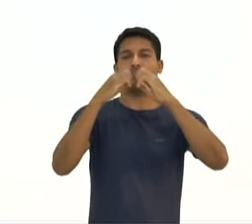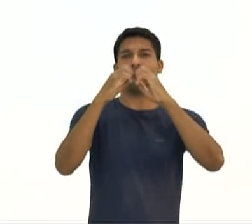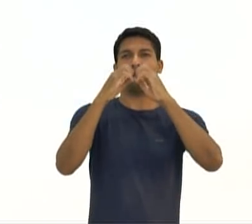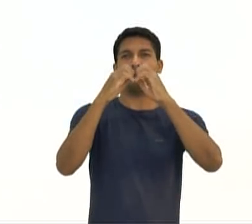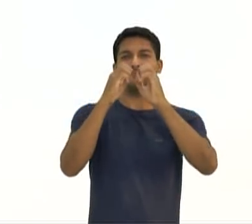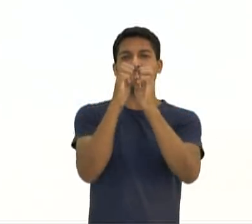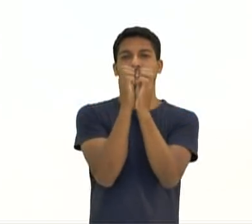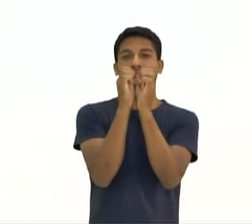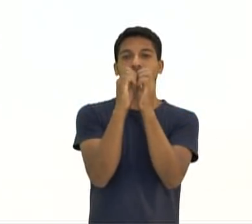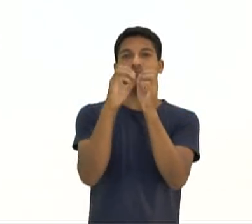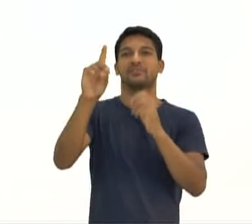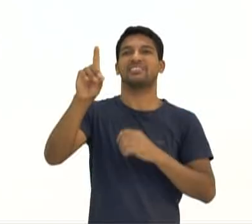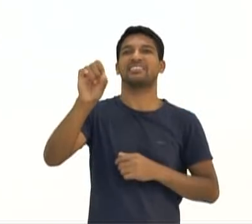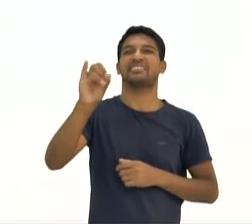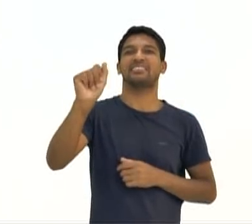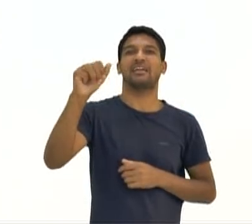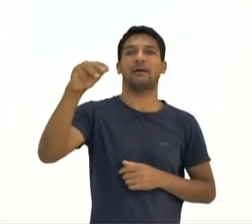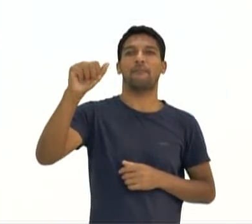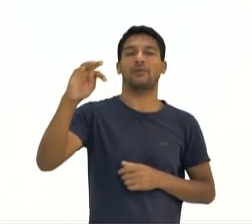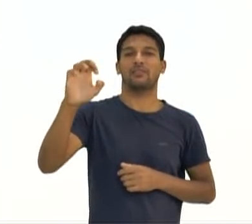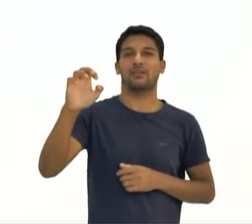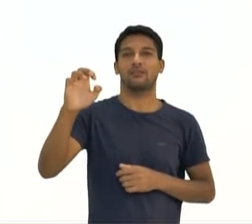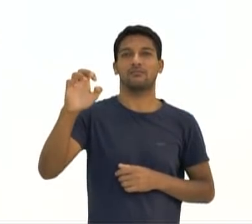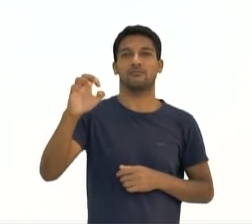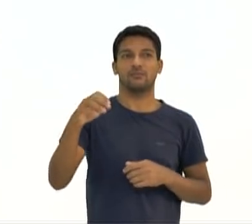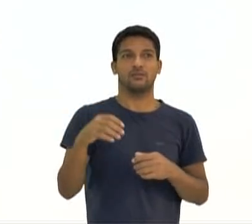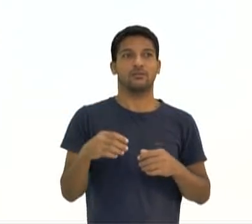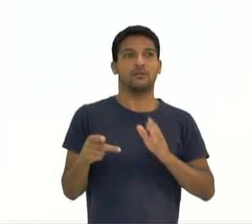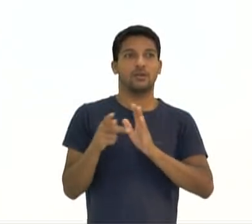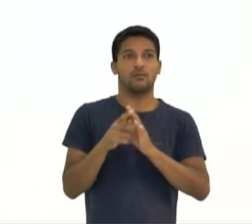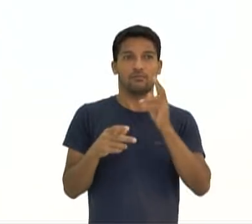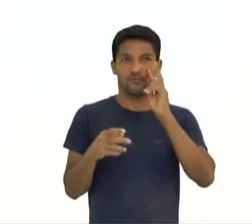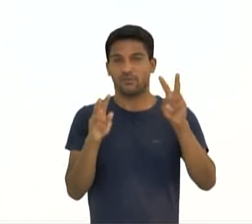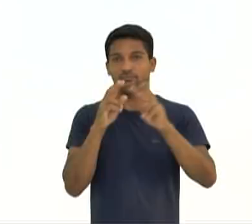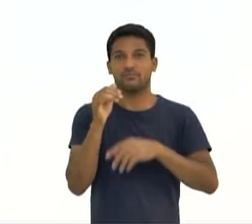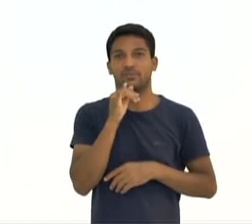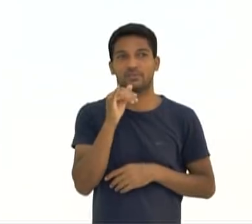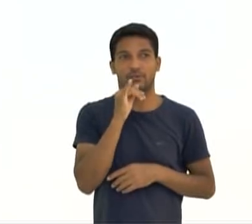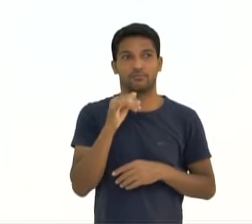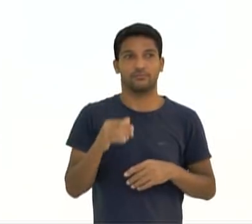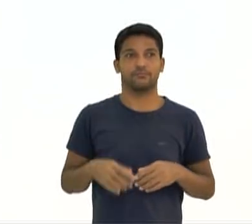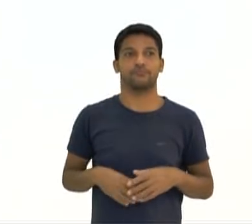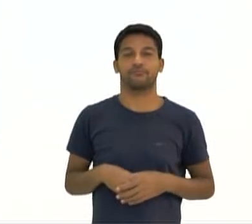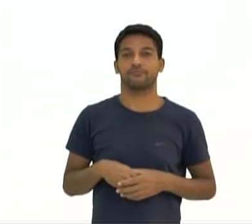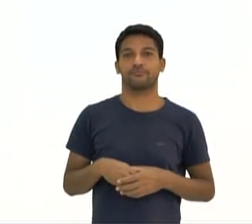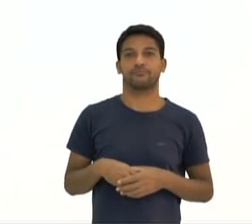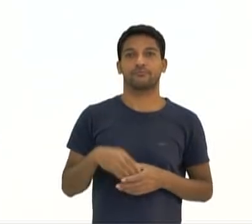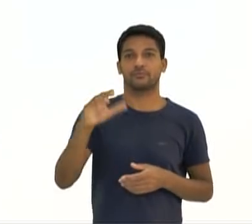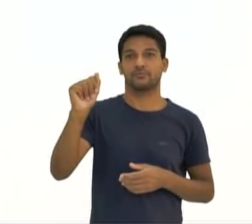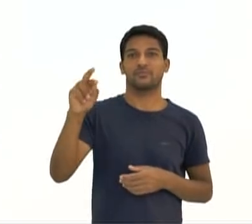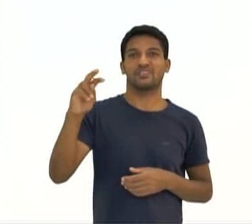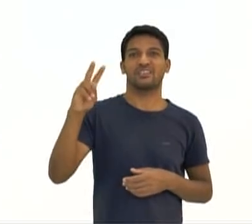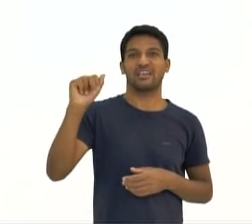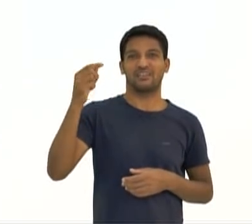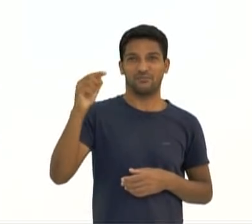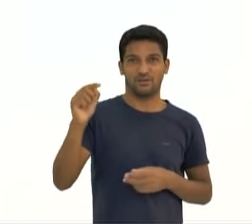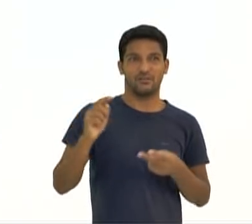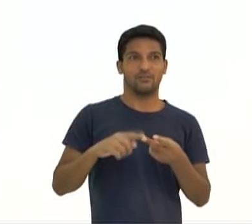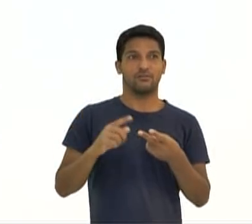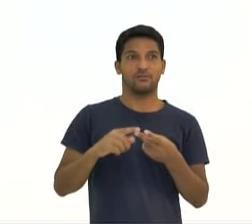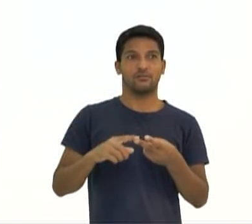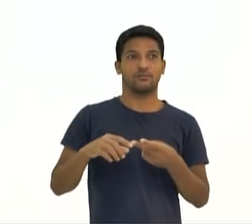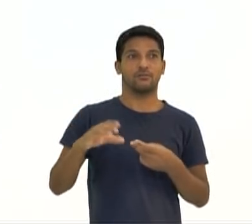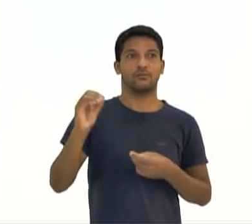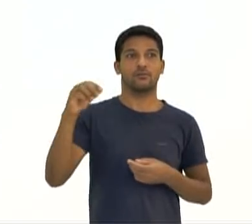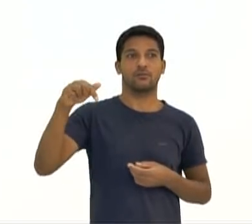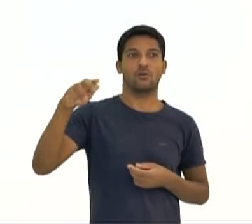obtenção do carbono, né? Aqui eu tenho para vocês alguns exemplos, né? O carvão, o coque, carvão ativado, o negro de fumo,